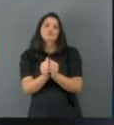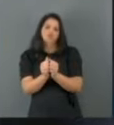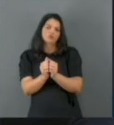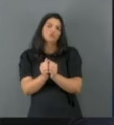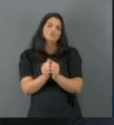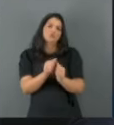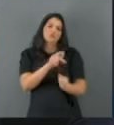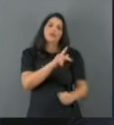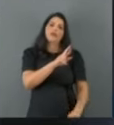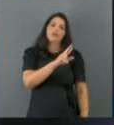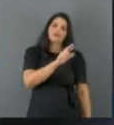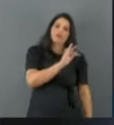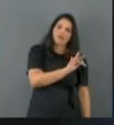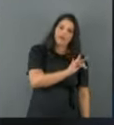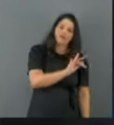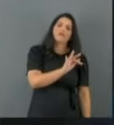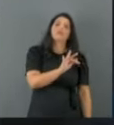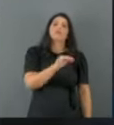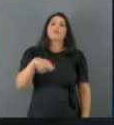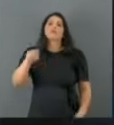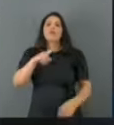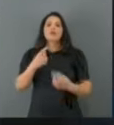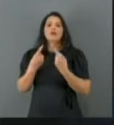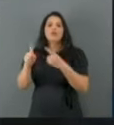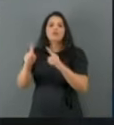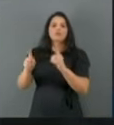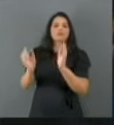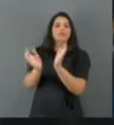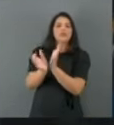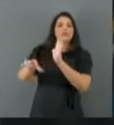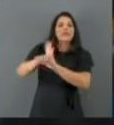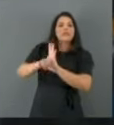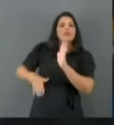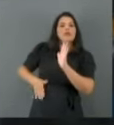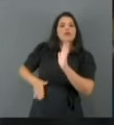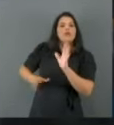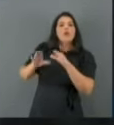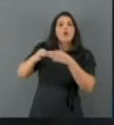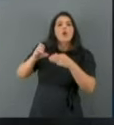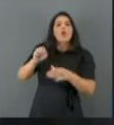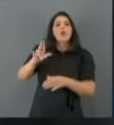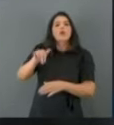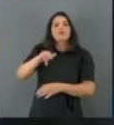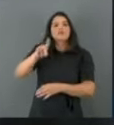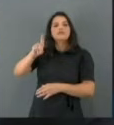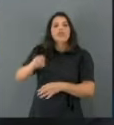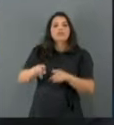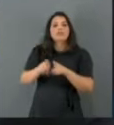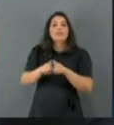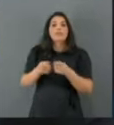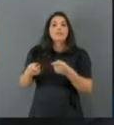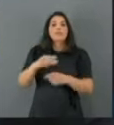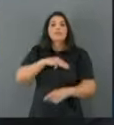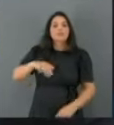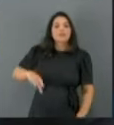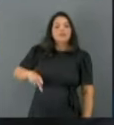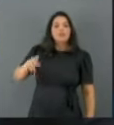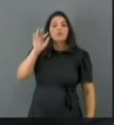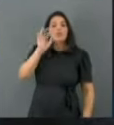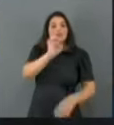Forças Integradas de Combate ao Crime Organizado, FICO, e com os Ministérios Públicos Estaduais, os GAECOS.